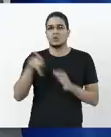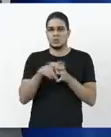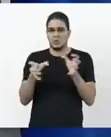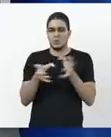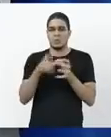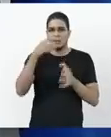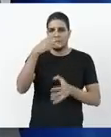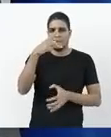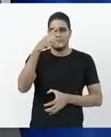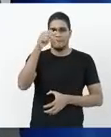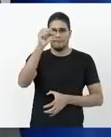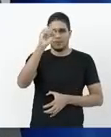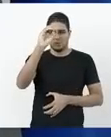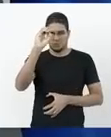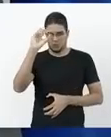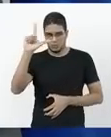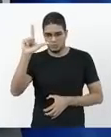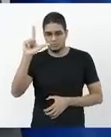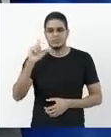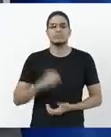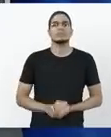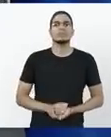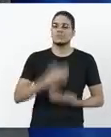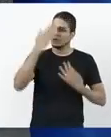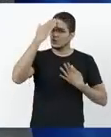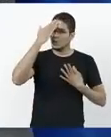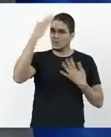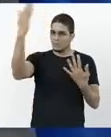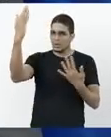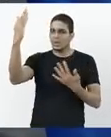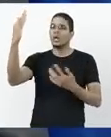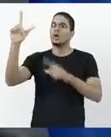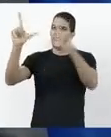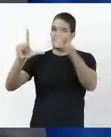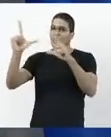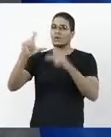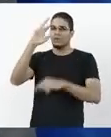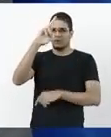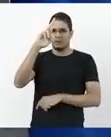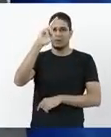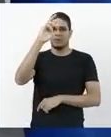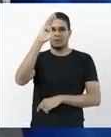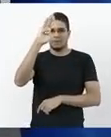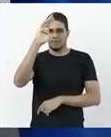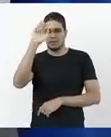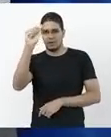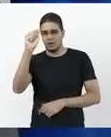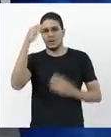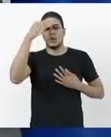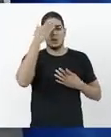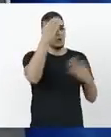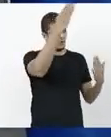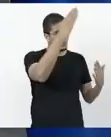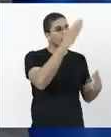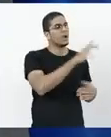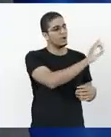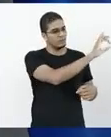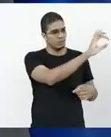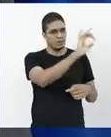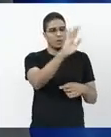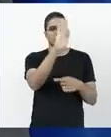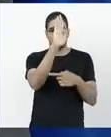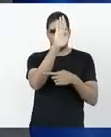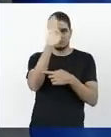palavra. Muito obrigado, RBA. Muito obrigado aos candidatos e candidatas. E